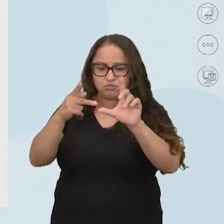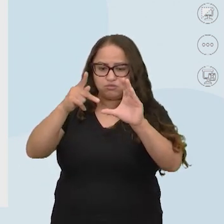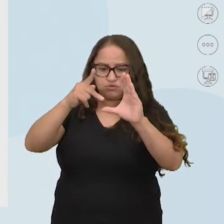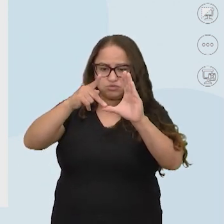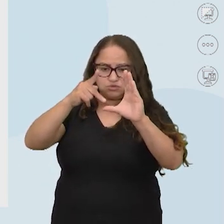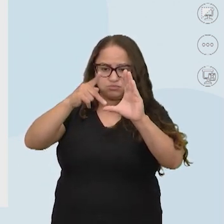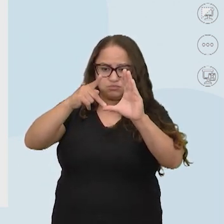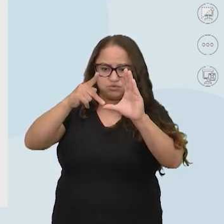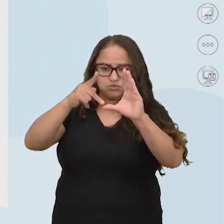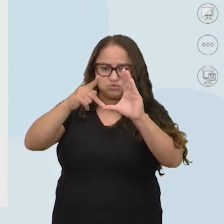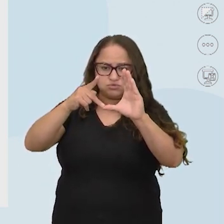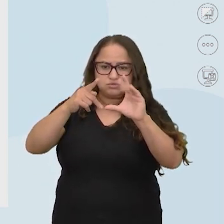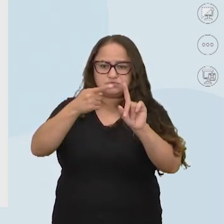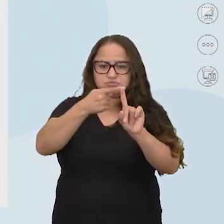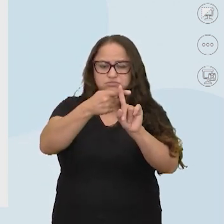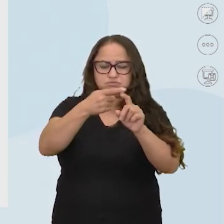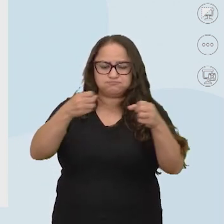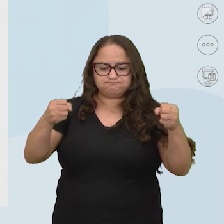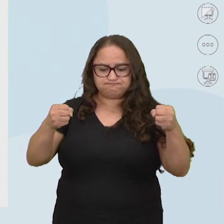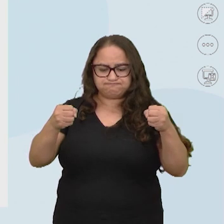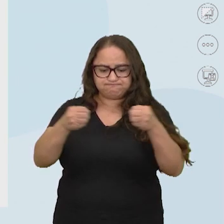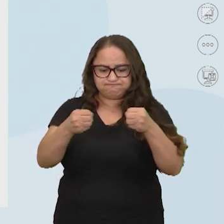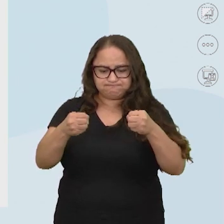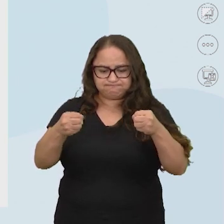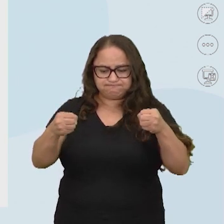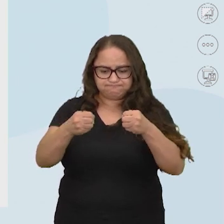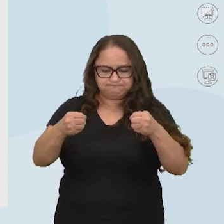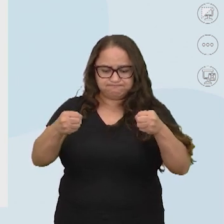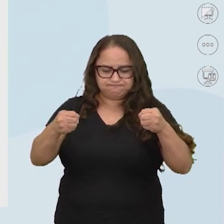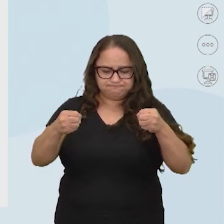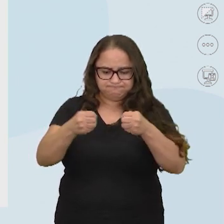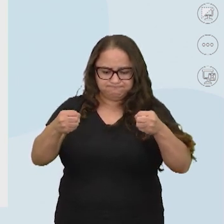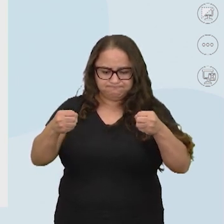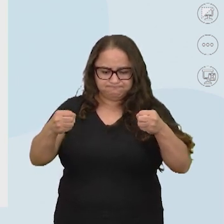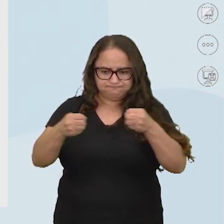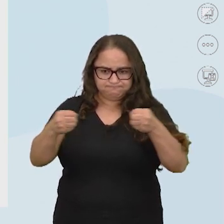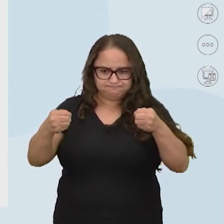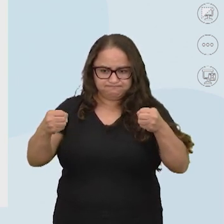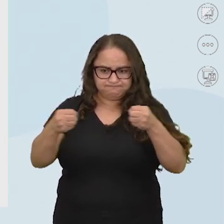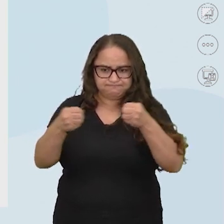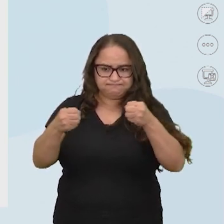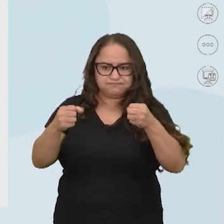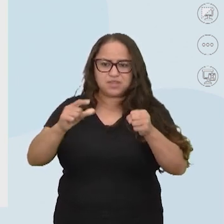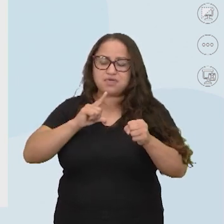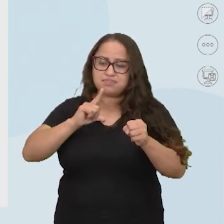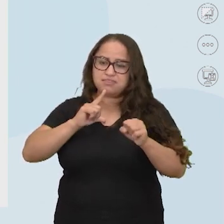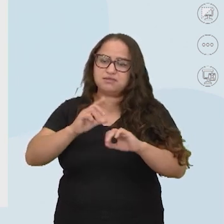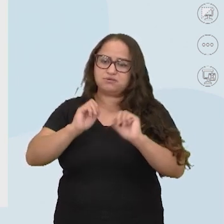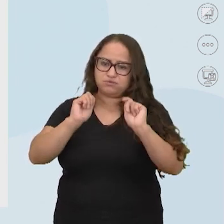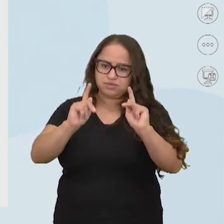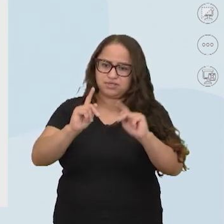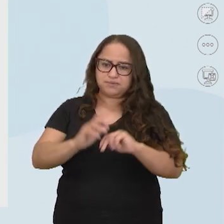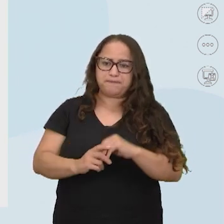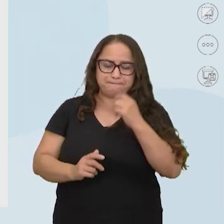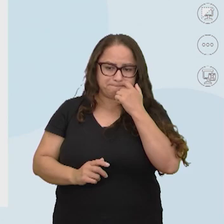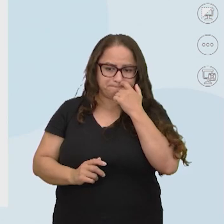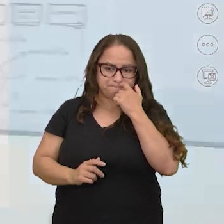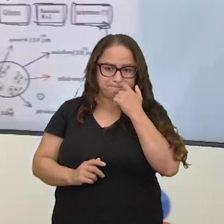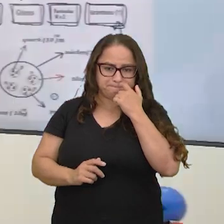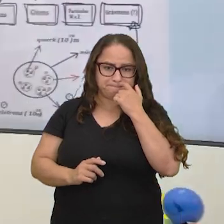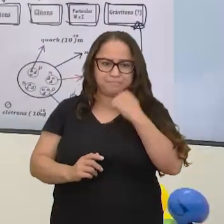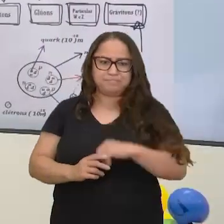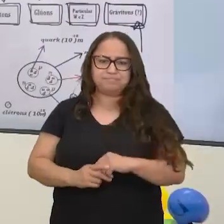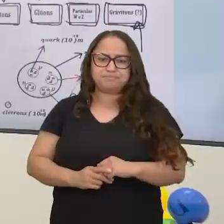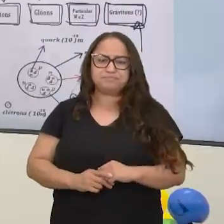prótons positivos, você vai ter uma repulsão. Então, uma força para cá, força elétrica, repulsão elétrica, certo? Beleza? Isso